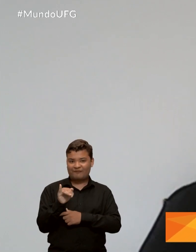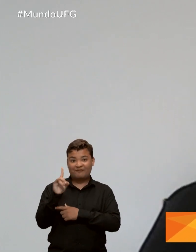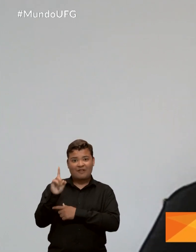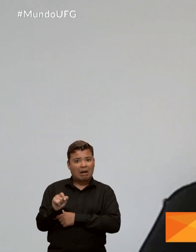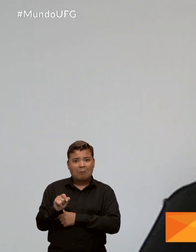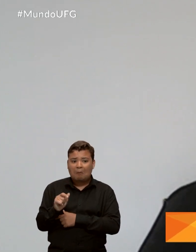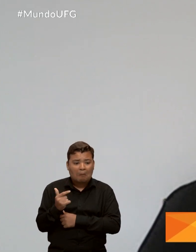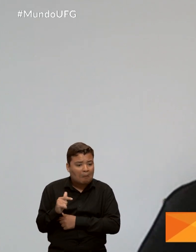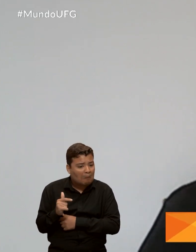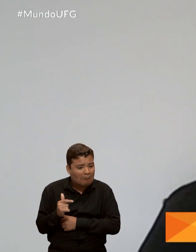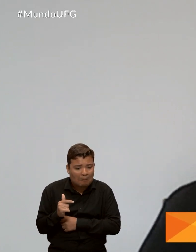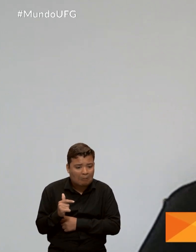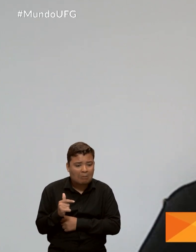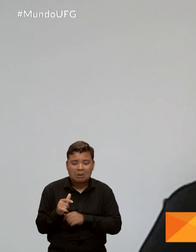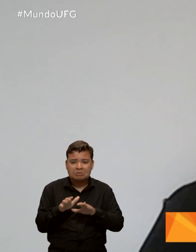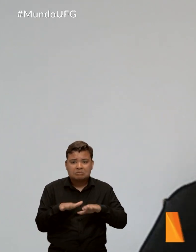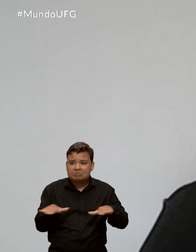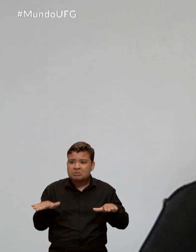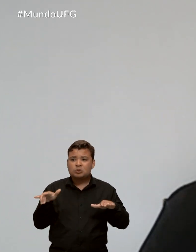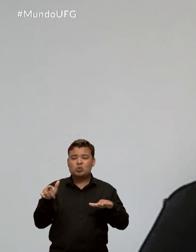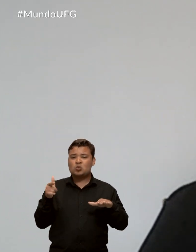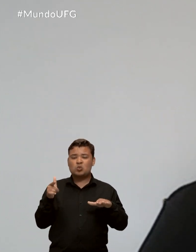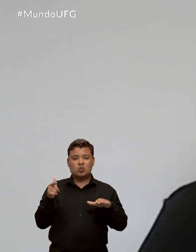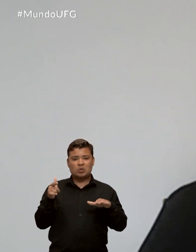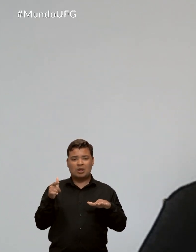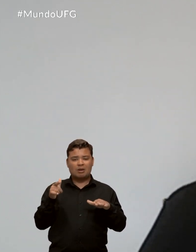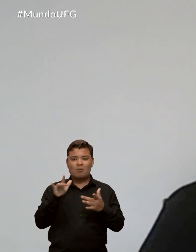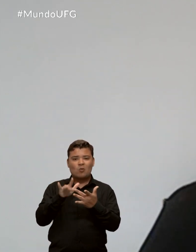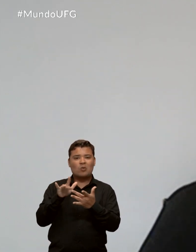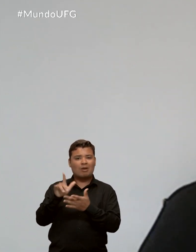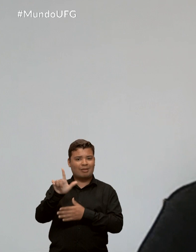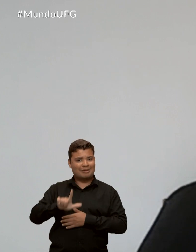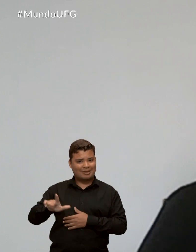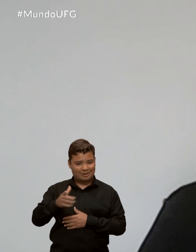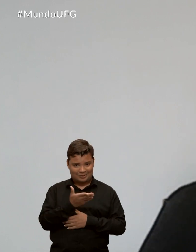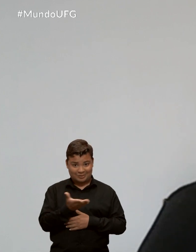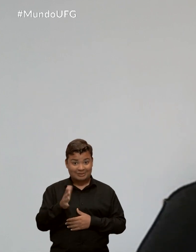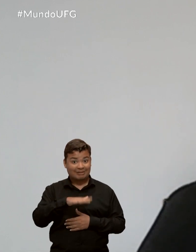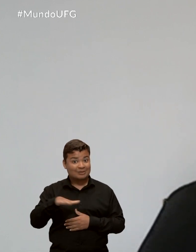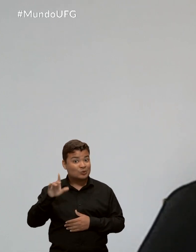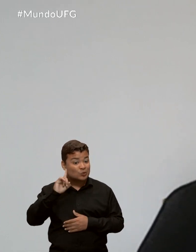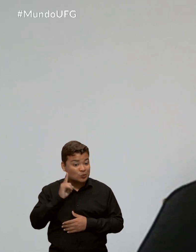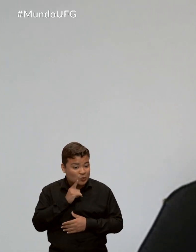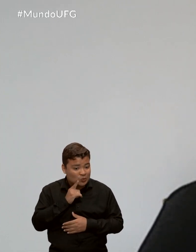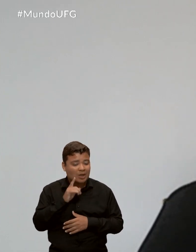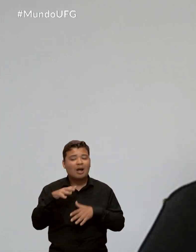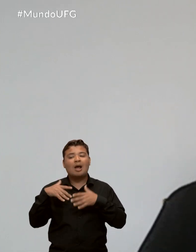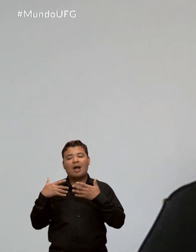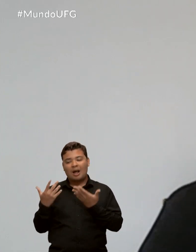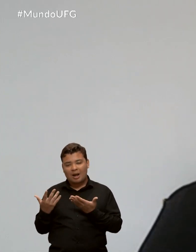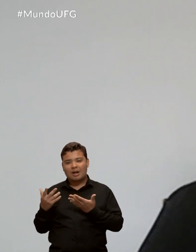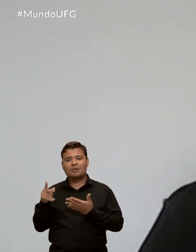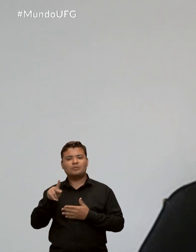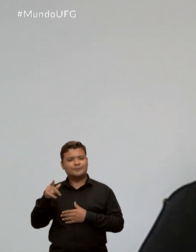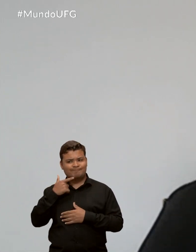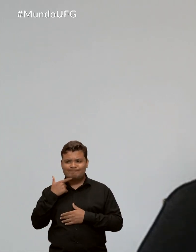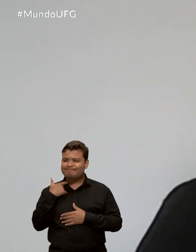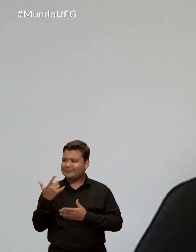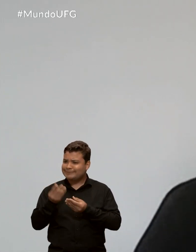eles não têm esse contato com a literatura. Então, ela quis proporcionar isso para a comunidade